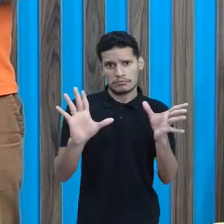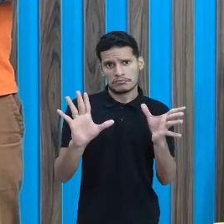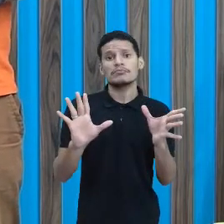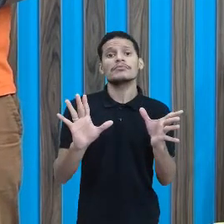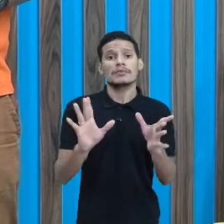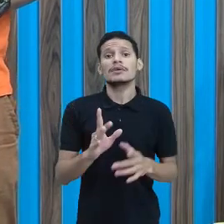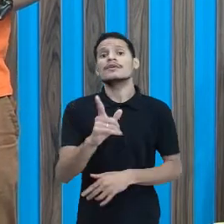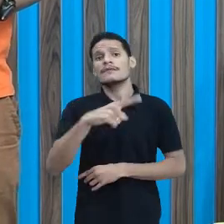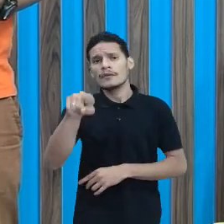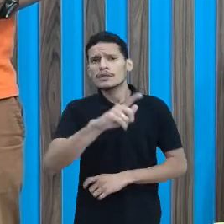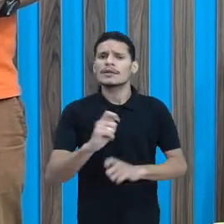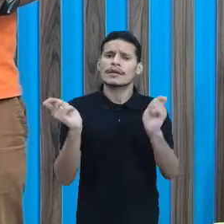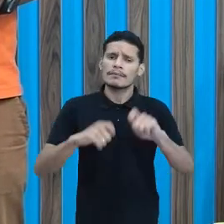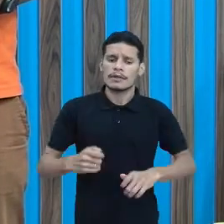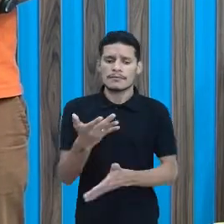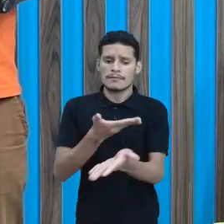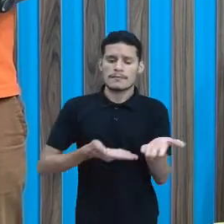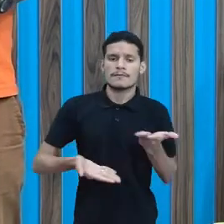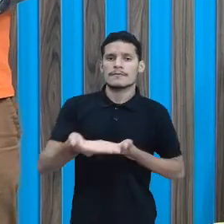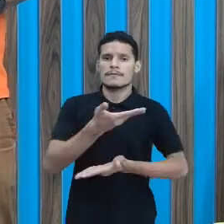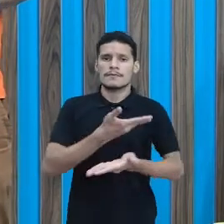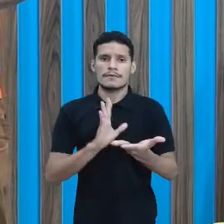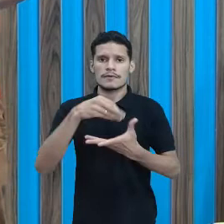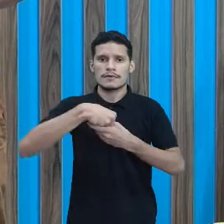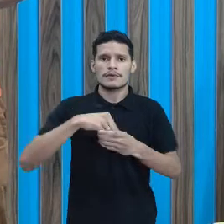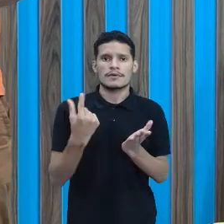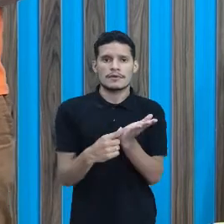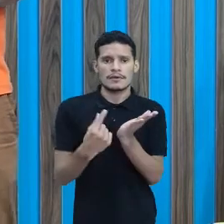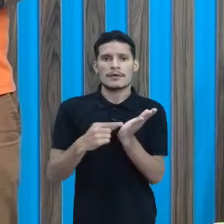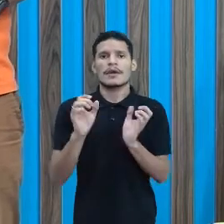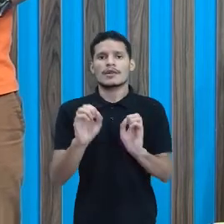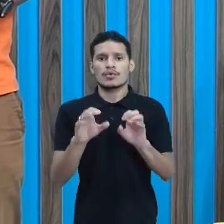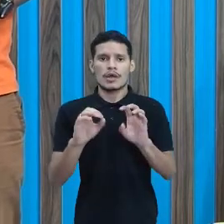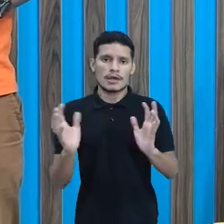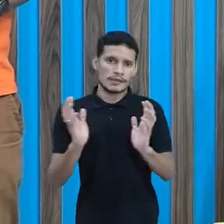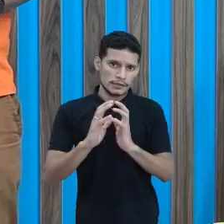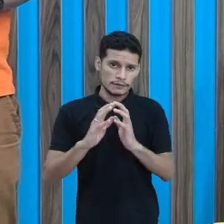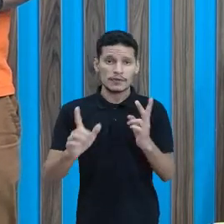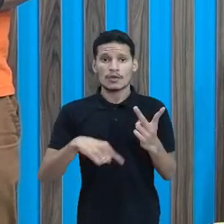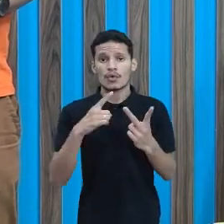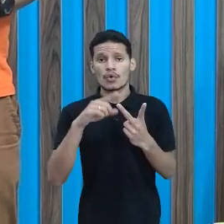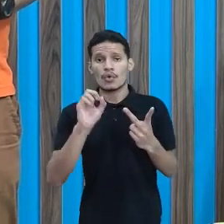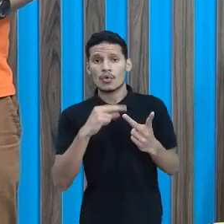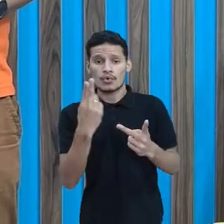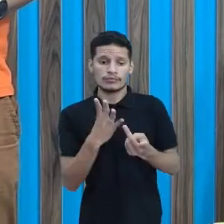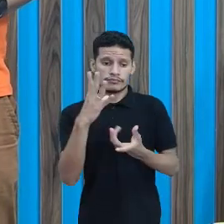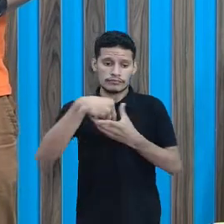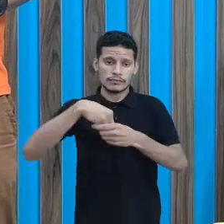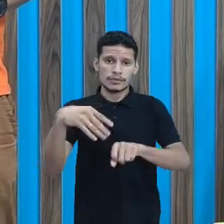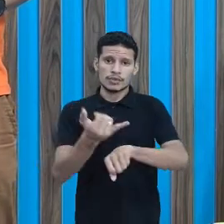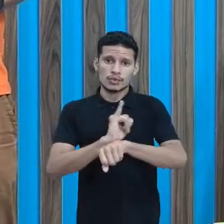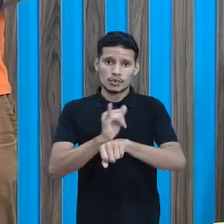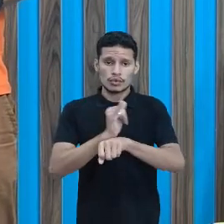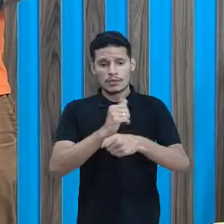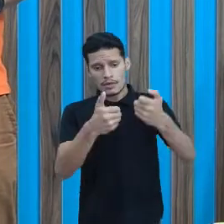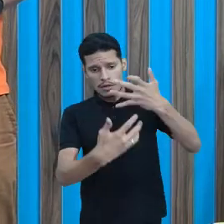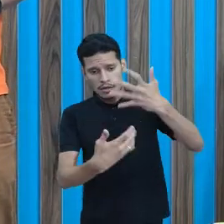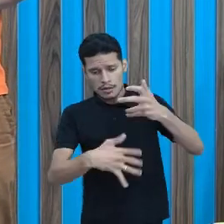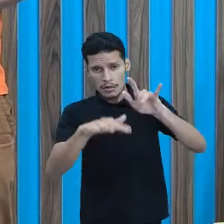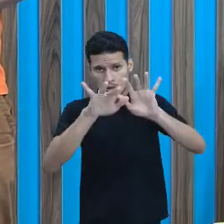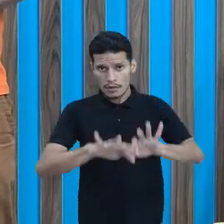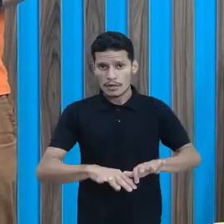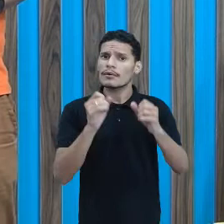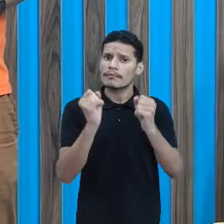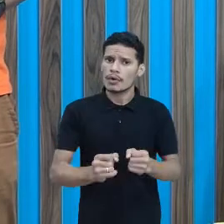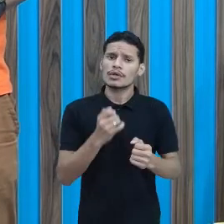pode interagir com a gente através do aplicativo Educa Recife ou até mesmo pelos comentários no YouTube. Lembre de comentar,